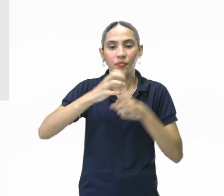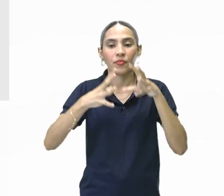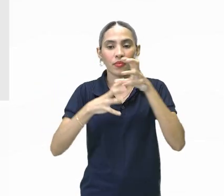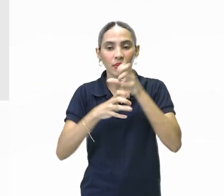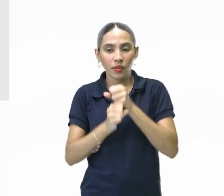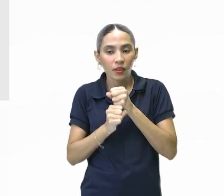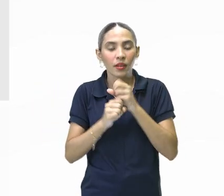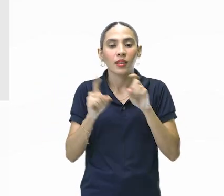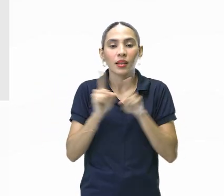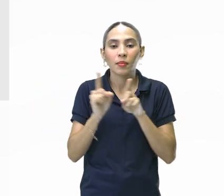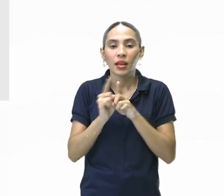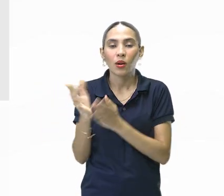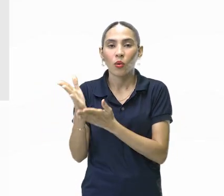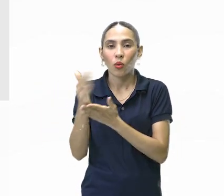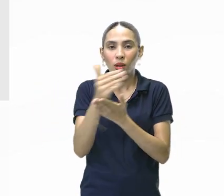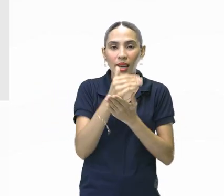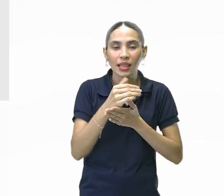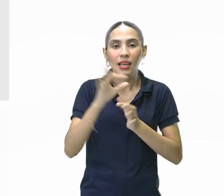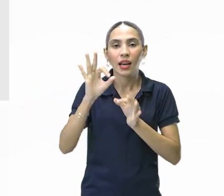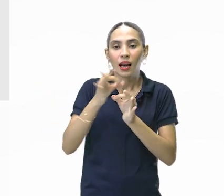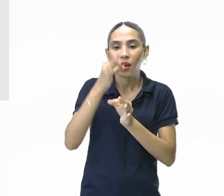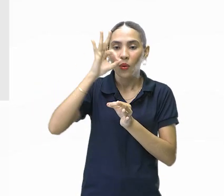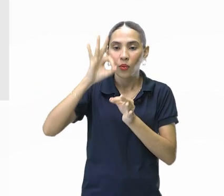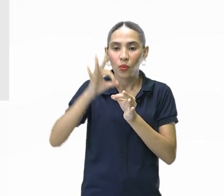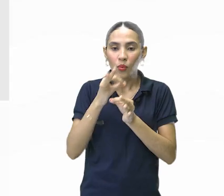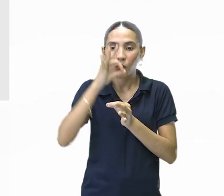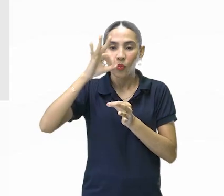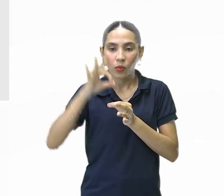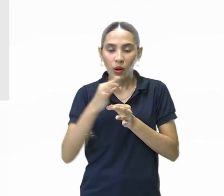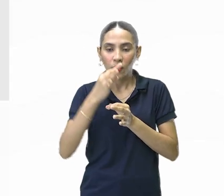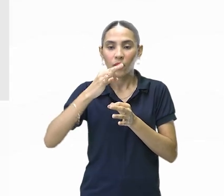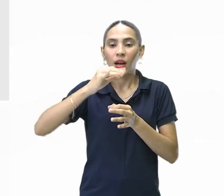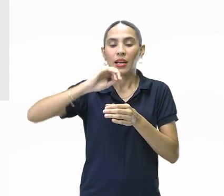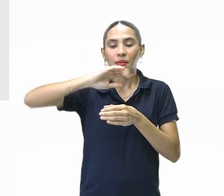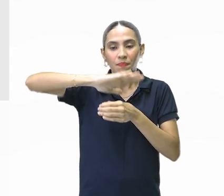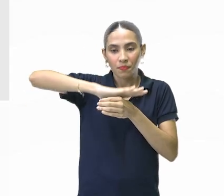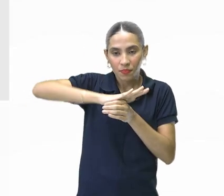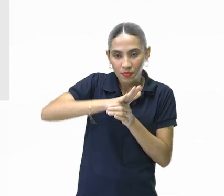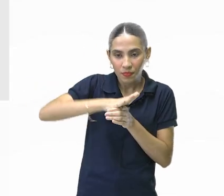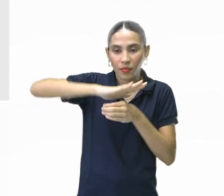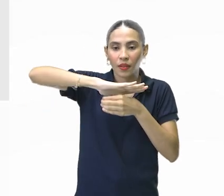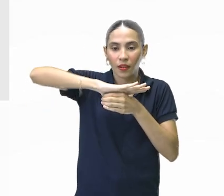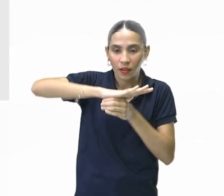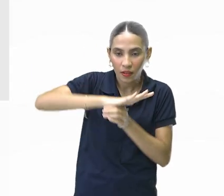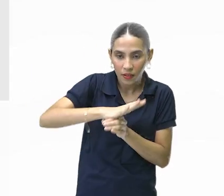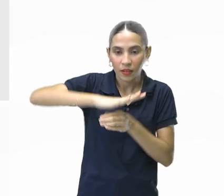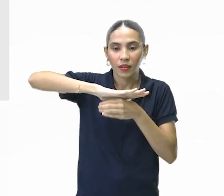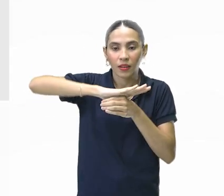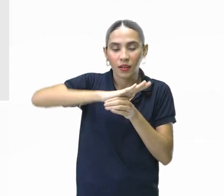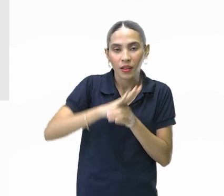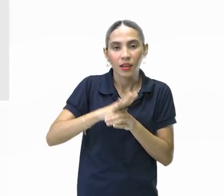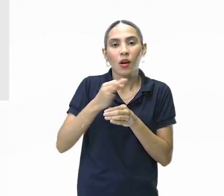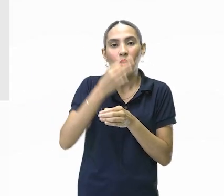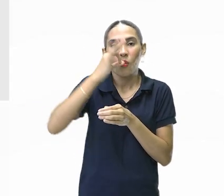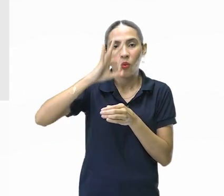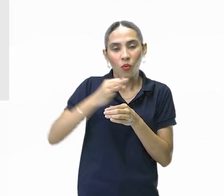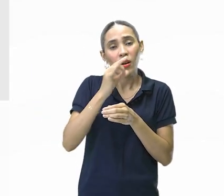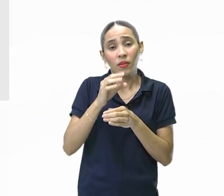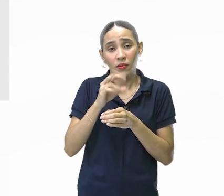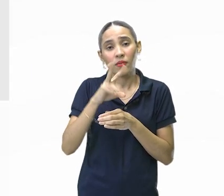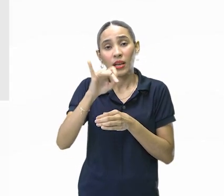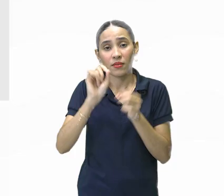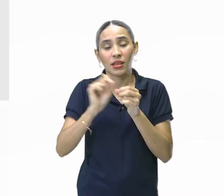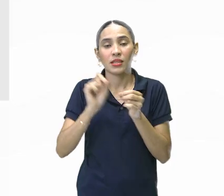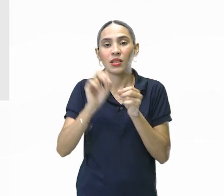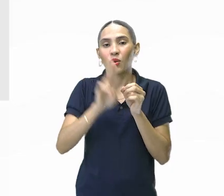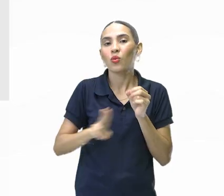você coleta as uvas e prensa ela para coletar o suco, né, você faz o uso da biotecnologia quando você